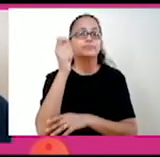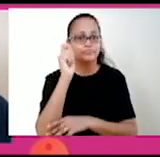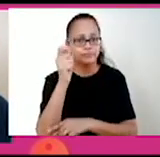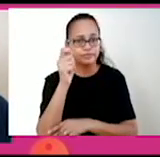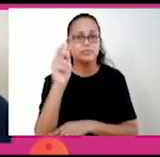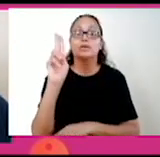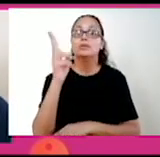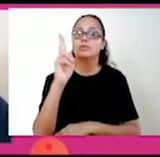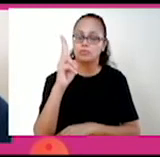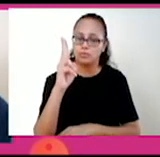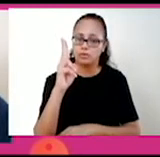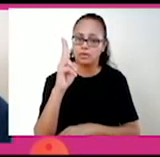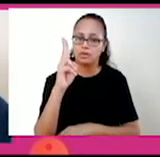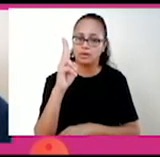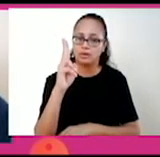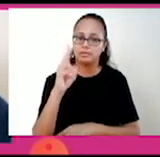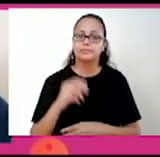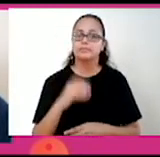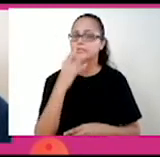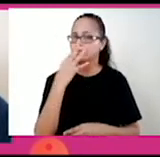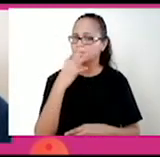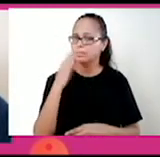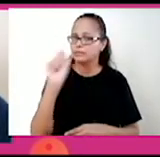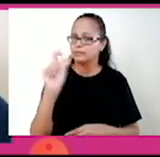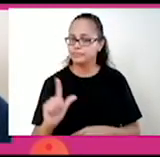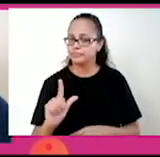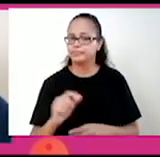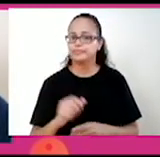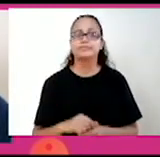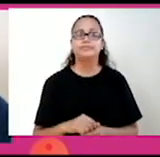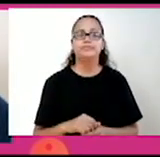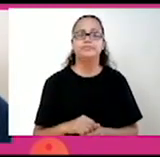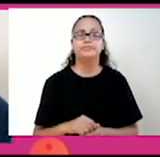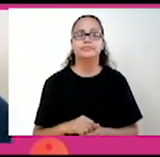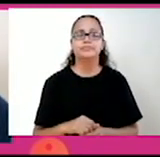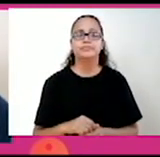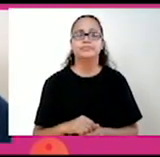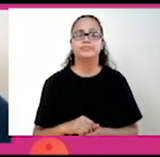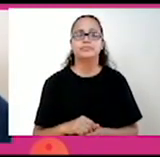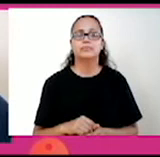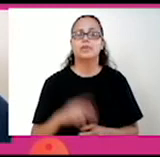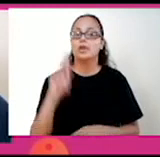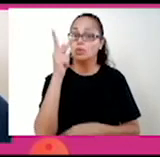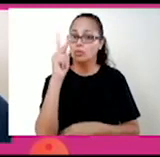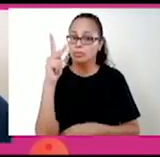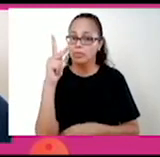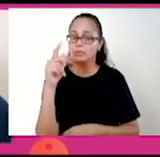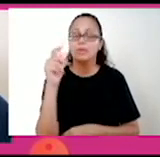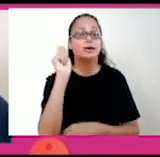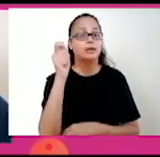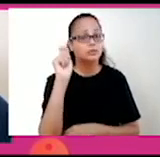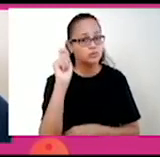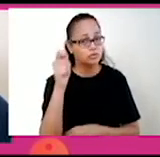todo o Uruguai. Olha só, todo o país do Uruguai está nessa porção aqui de clima subtropical, uma parte aqui, né, do Paraguai e